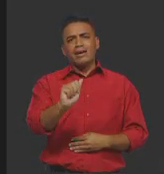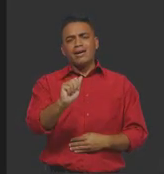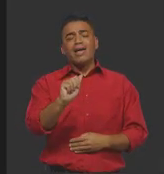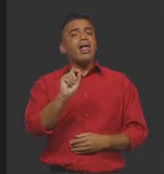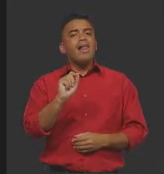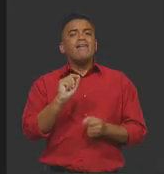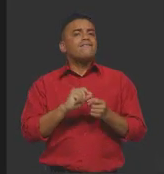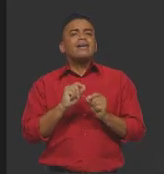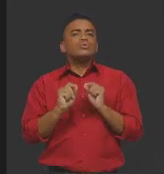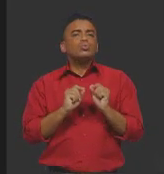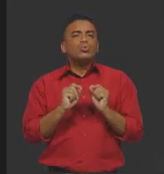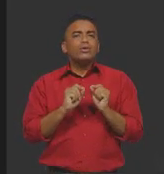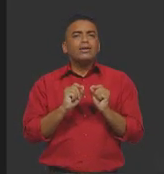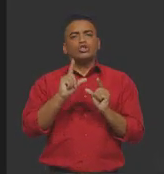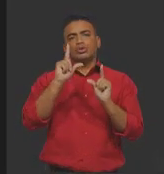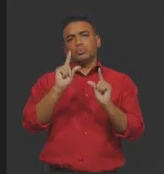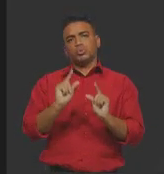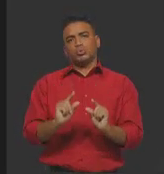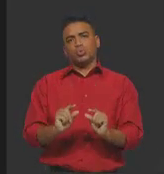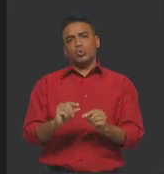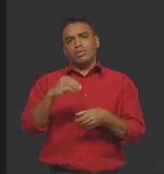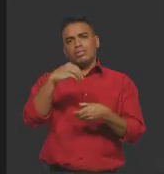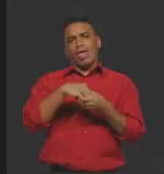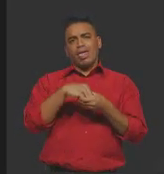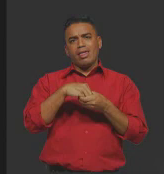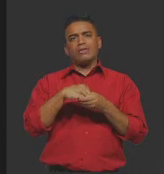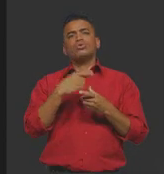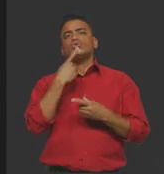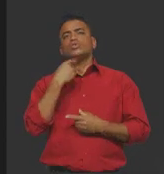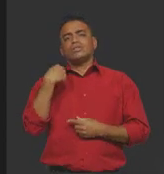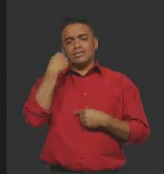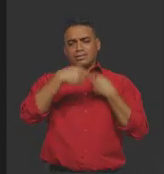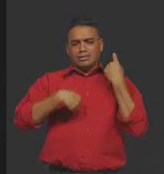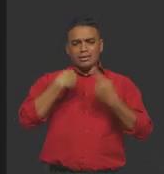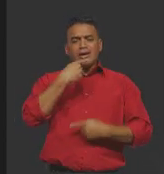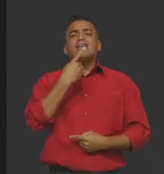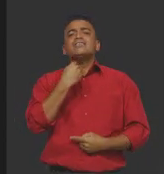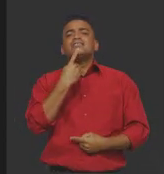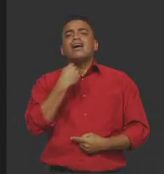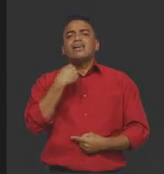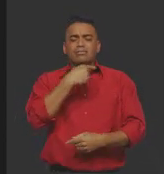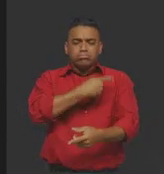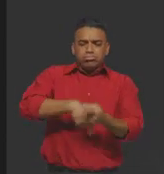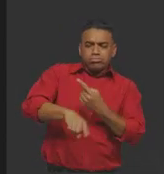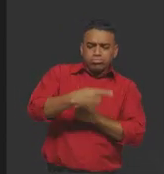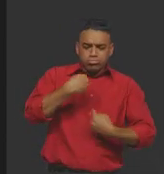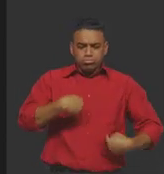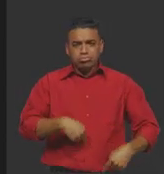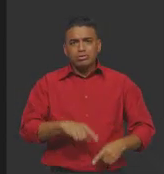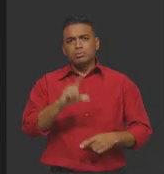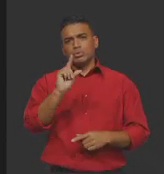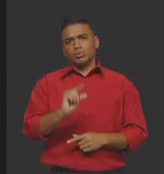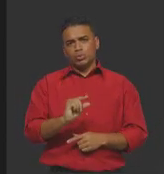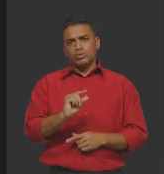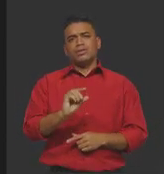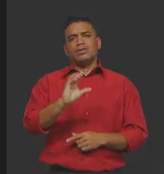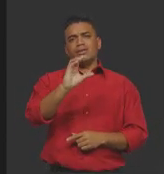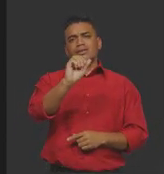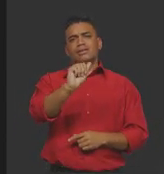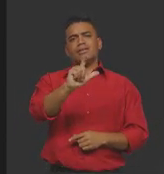sangue. Isso é fundamental. O cálcio, apesar de ser um dos sais